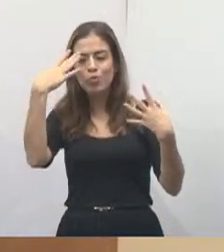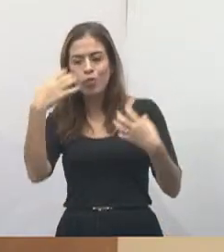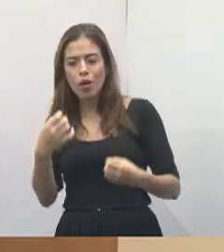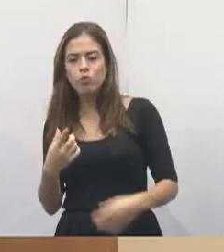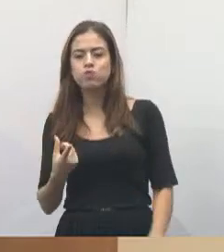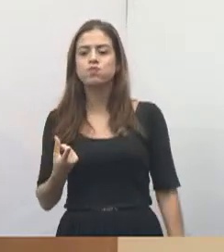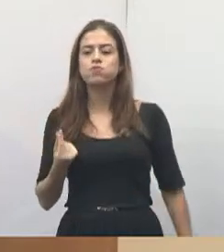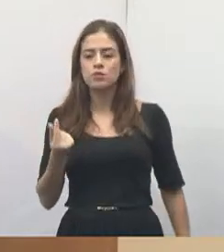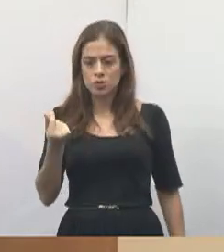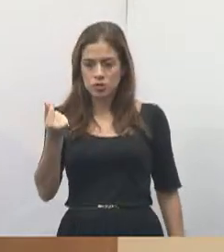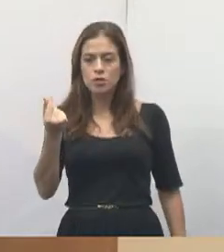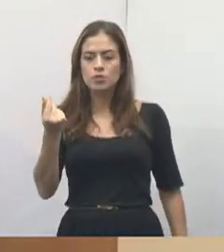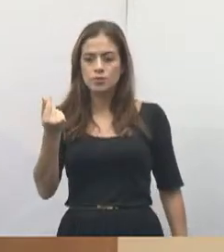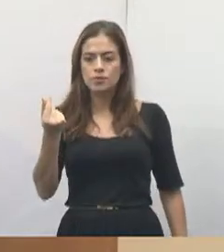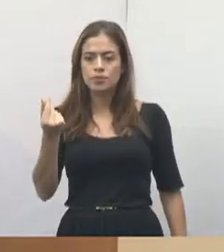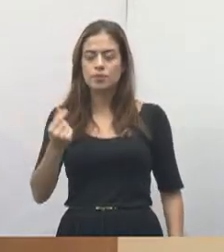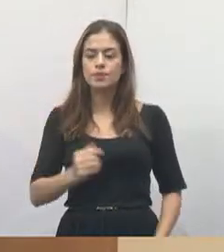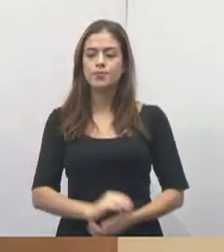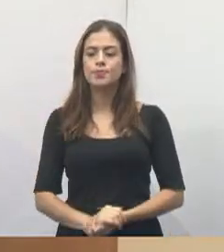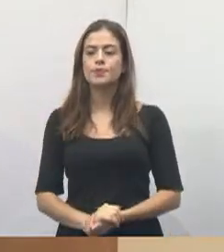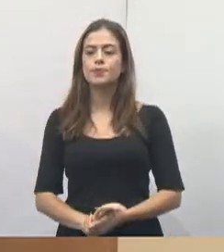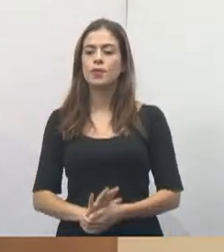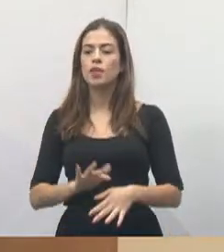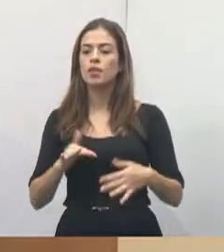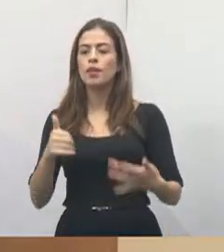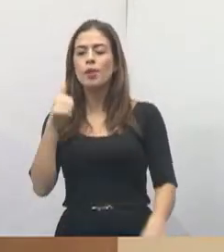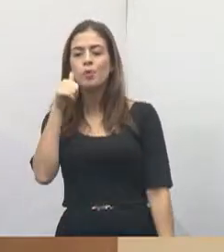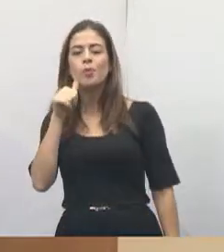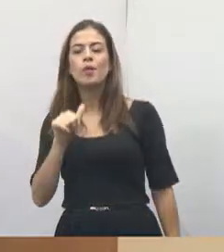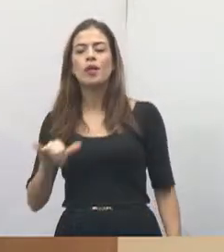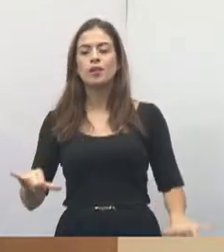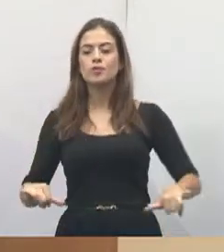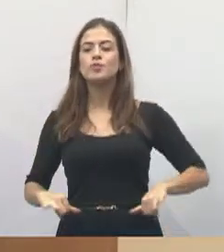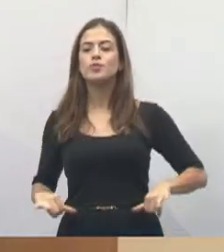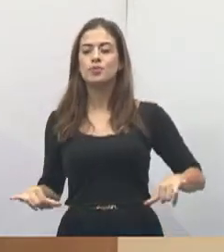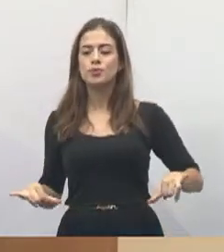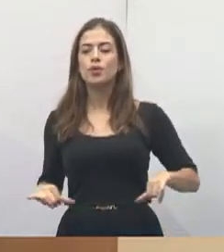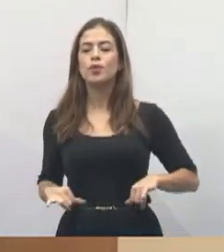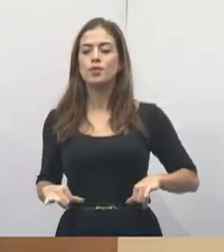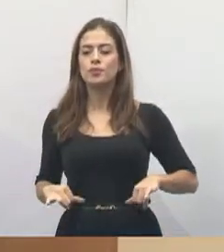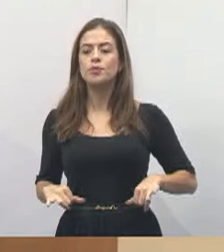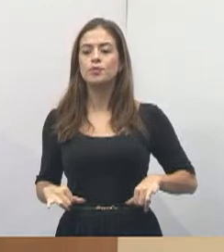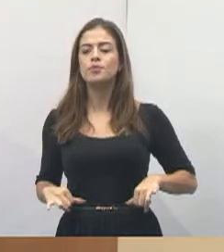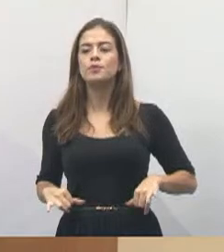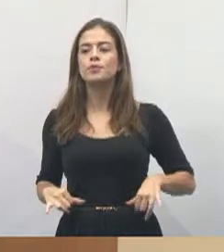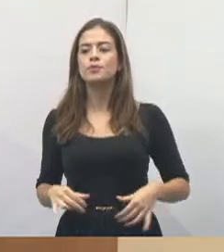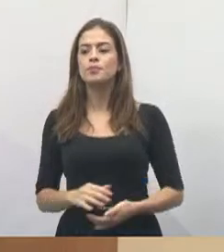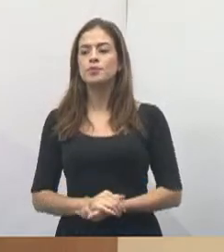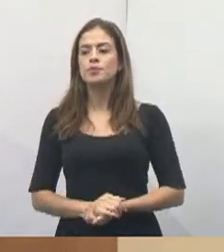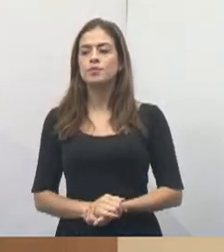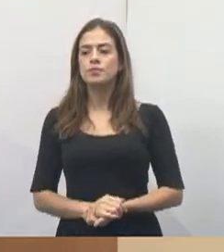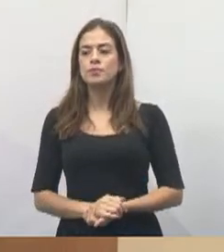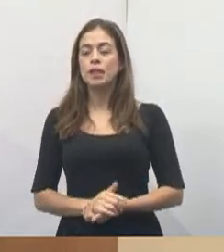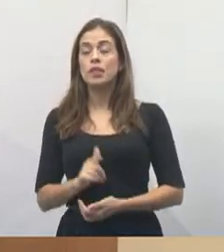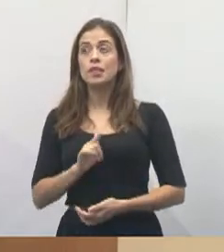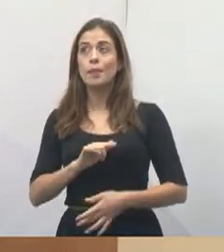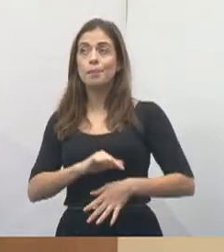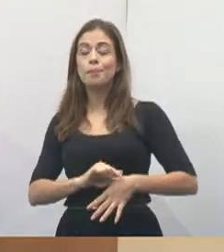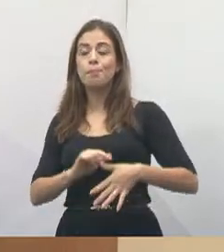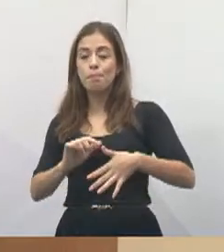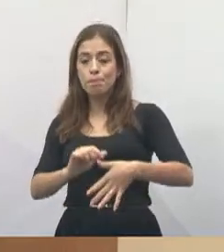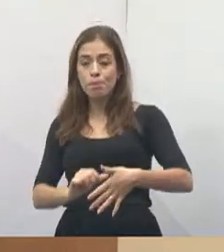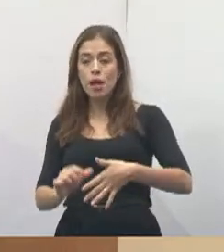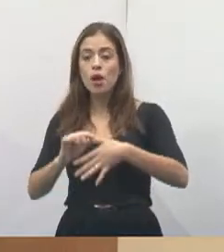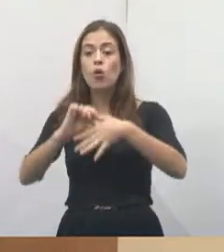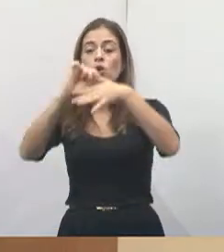o financeiro. Então, para essa mulher que sofre esse abuso, ela consegue ter prioridade